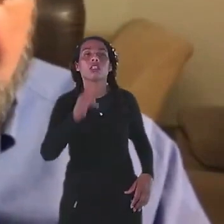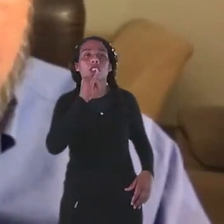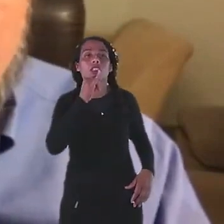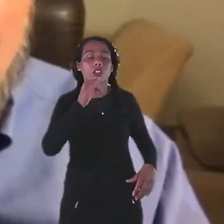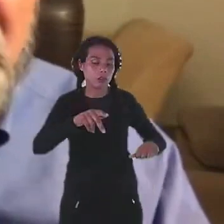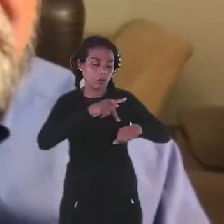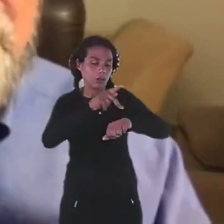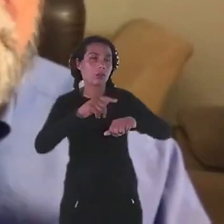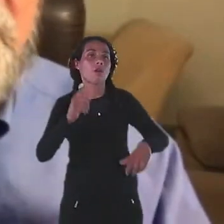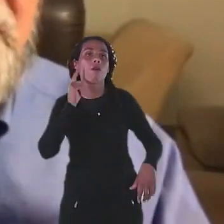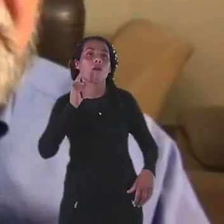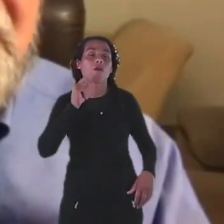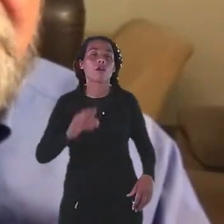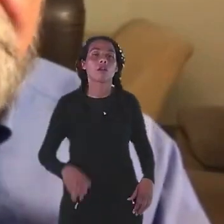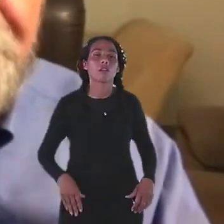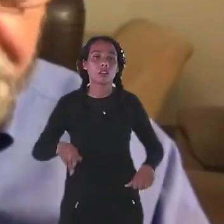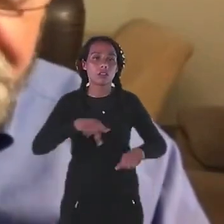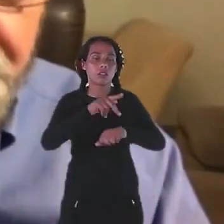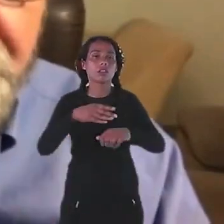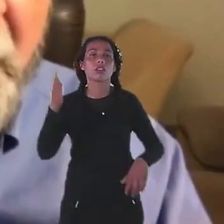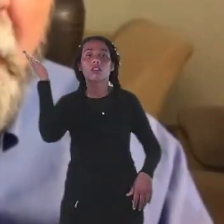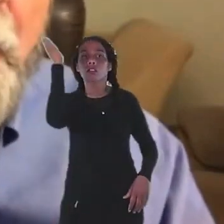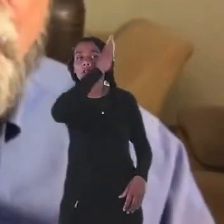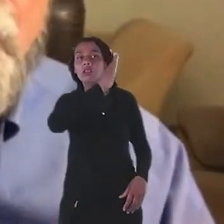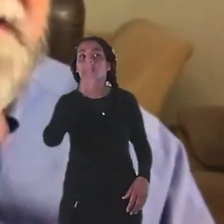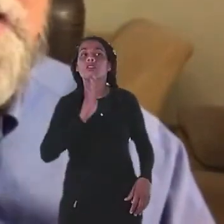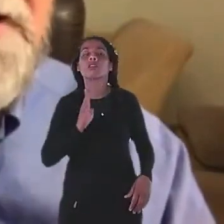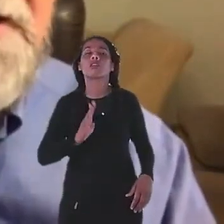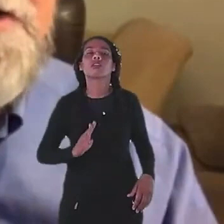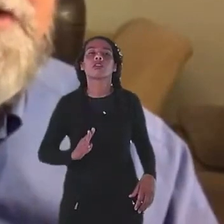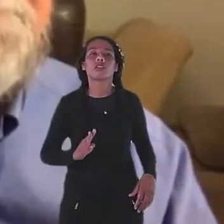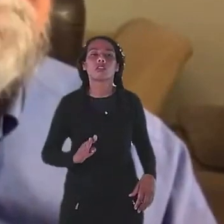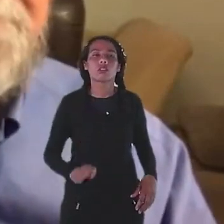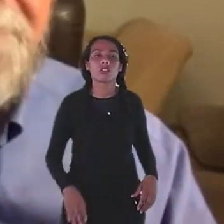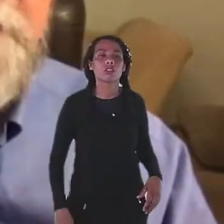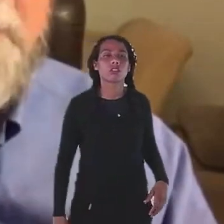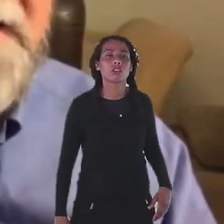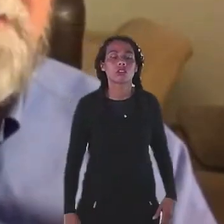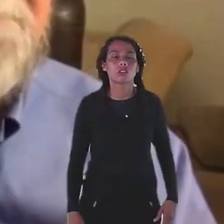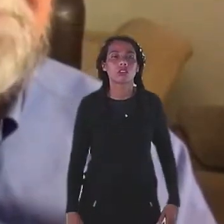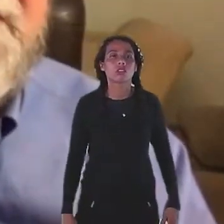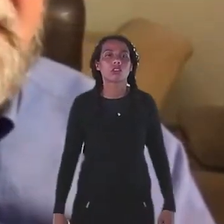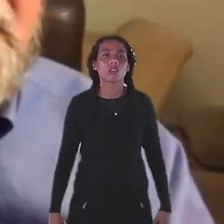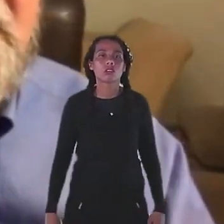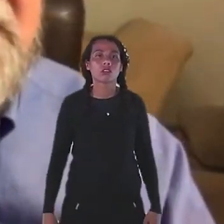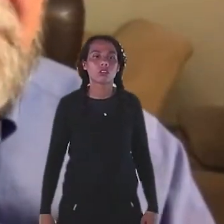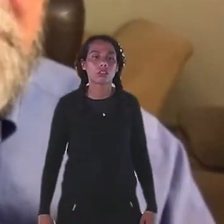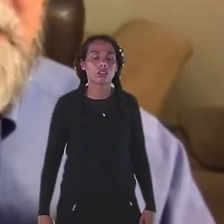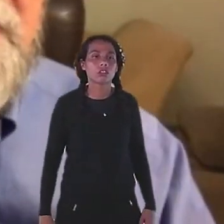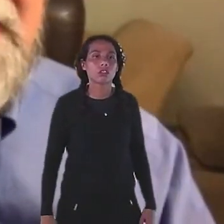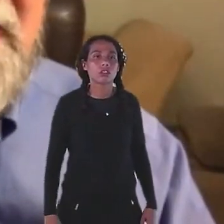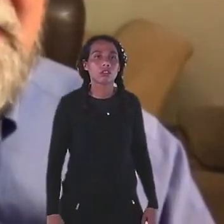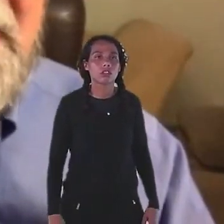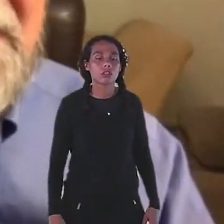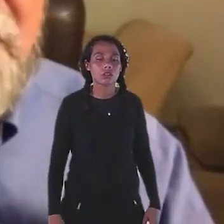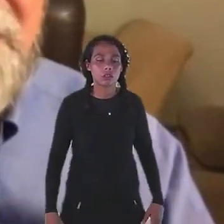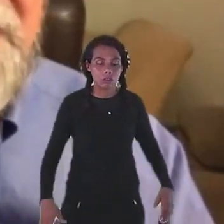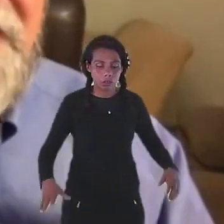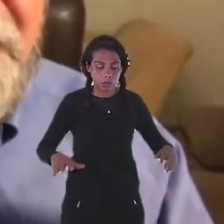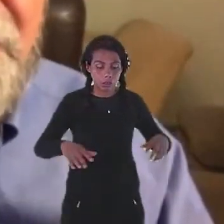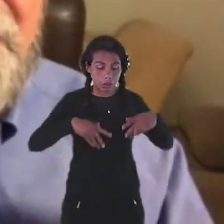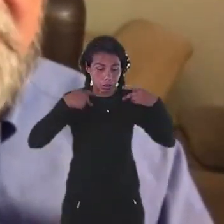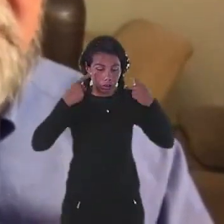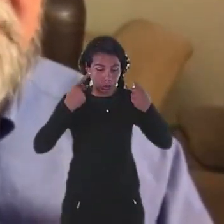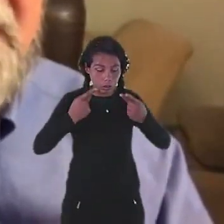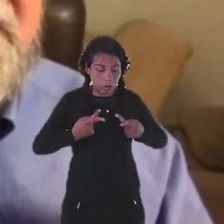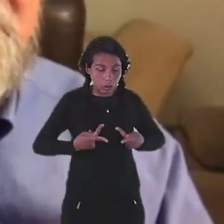Brasil e boa parte do mundo ocidental, o hedonismo humano teve prioridade até o